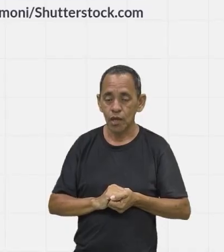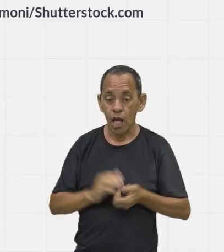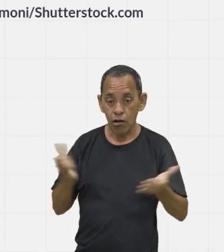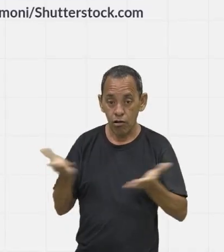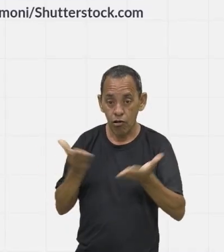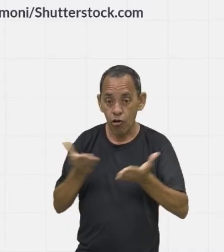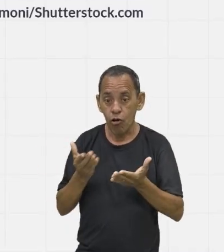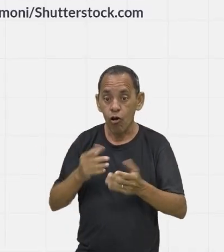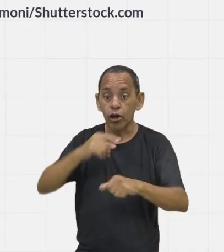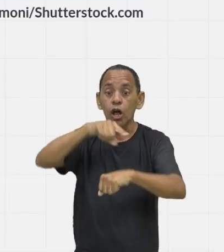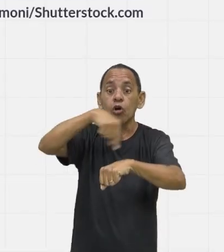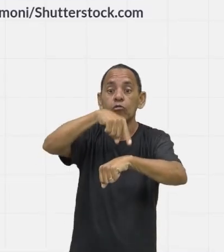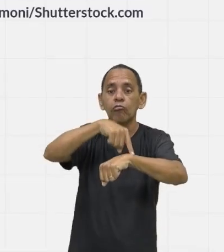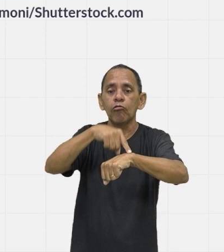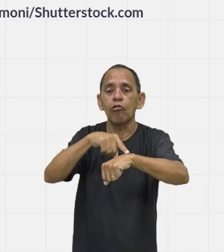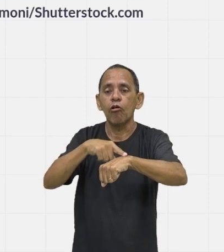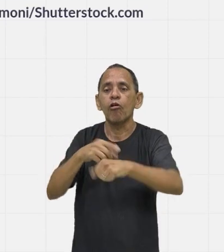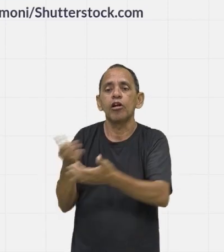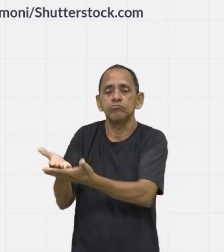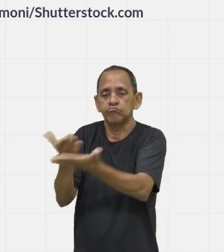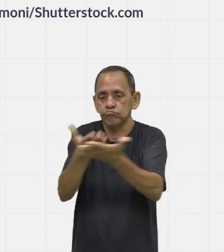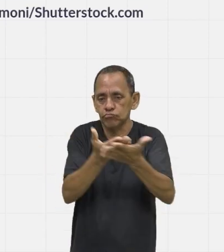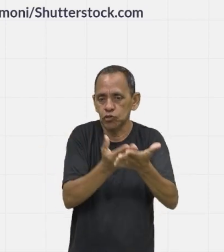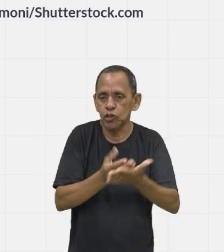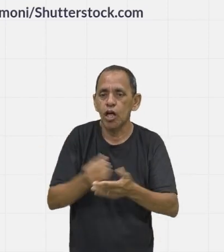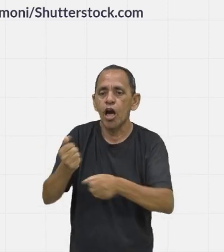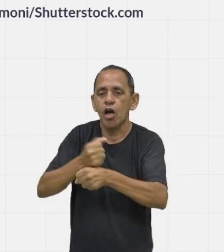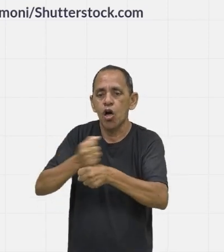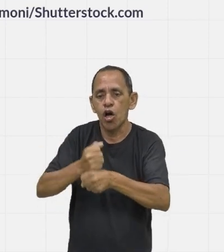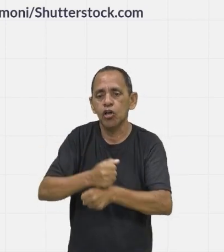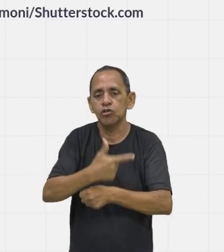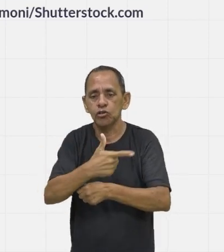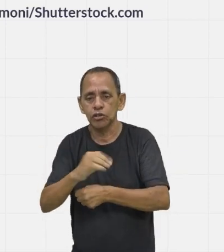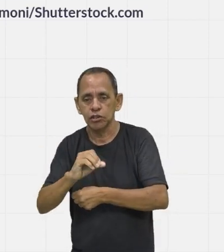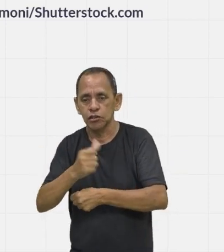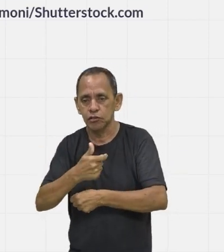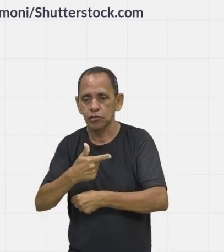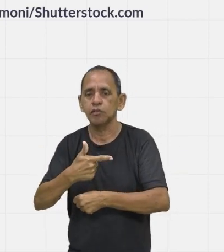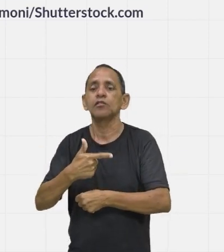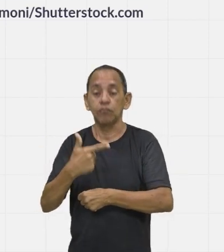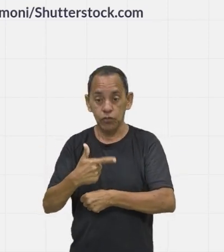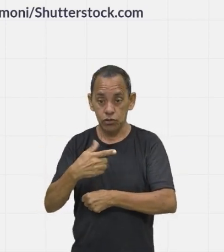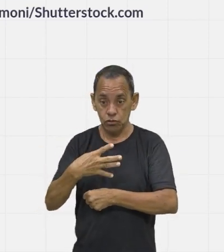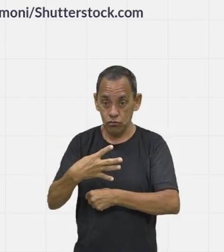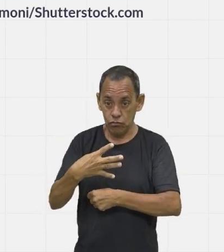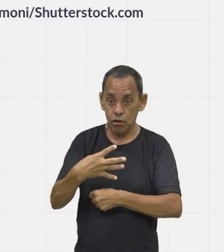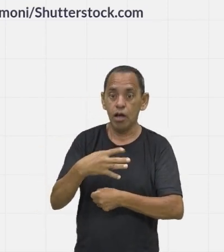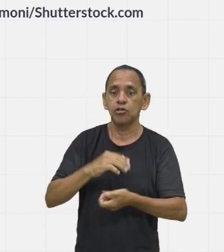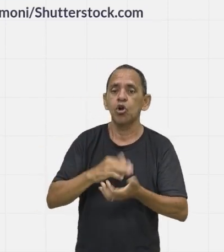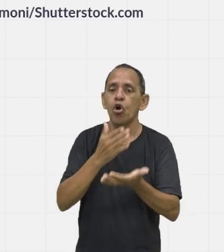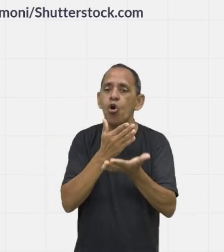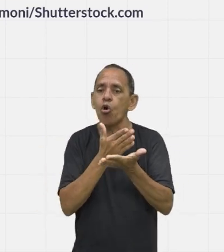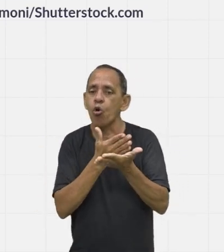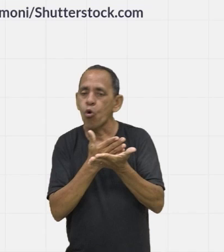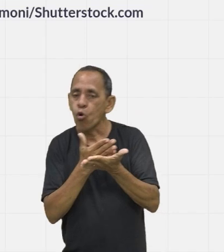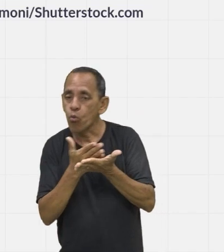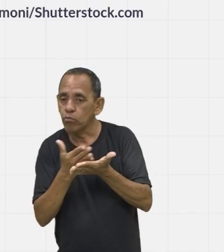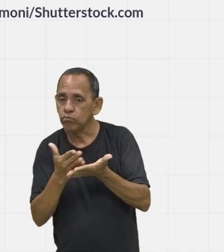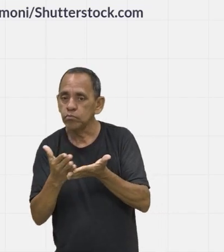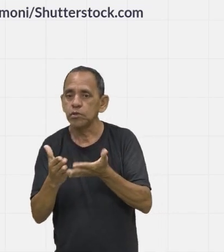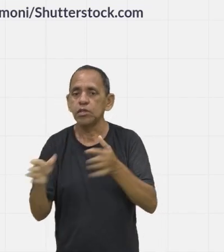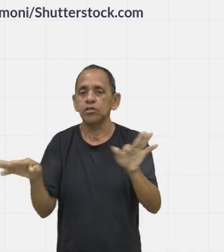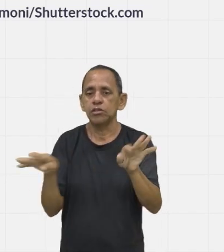geral de aula de 2024. É importante reforçar início e fim de transmissão, tá, professores? Para que